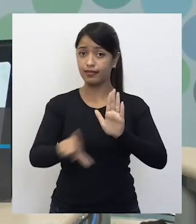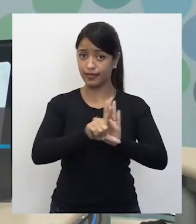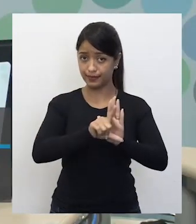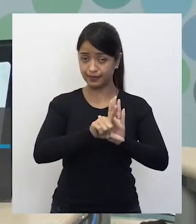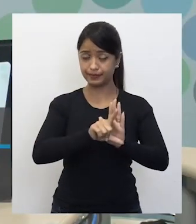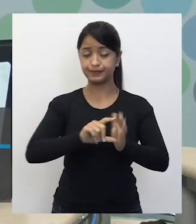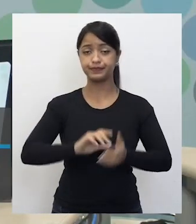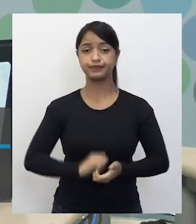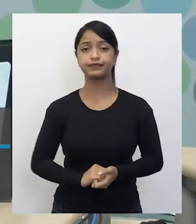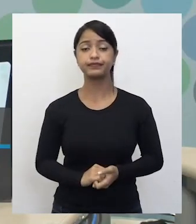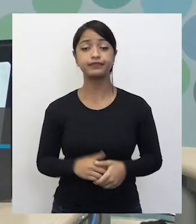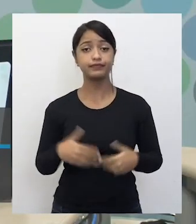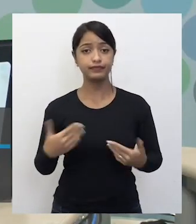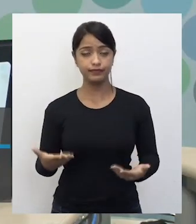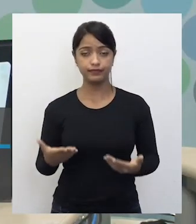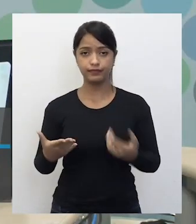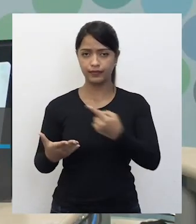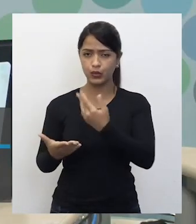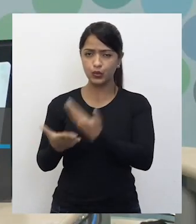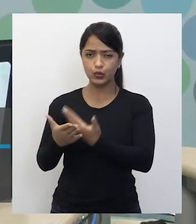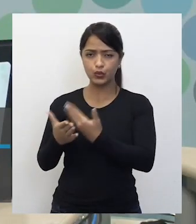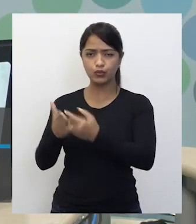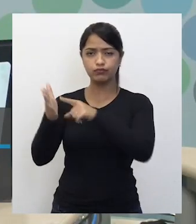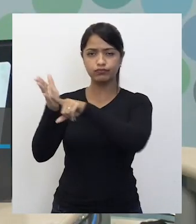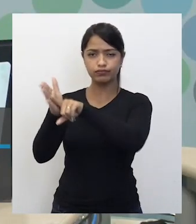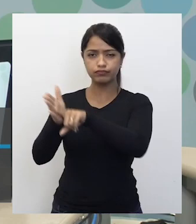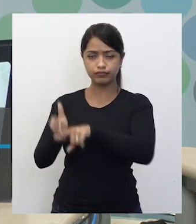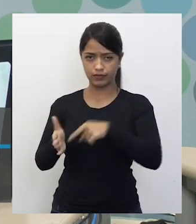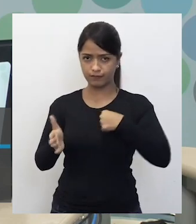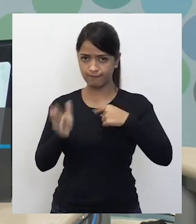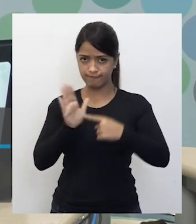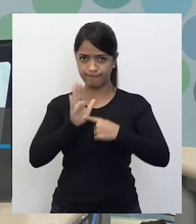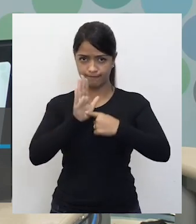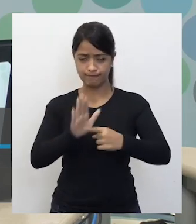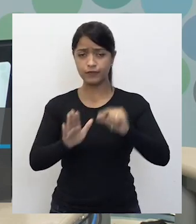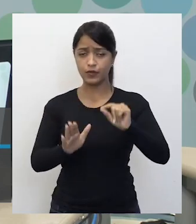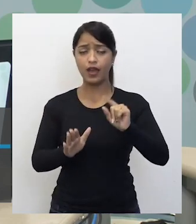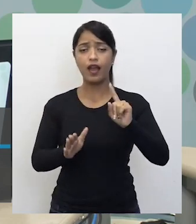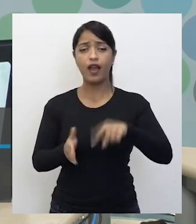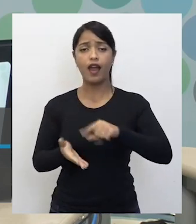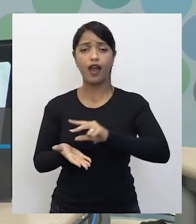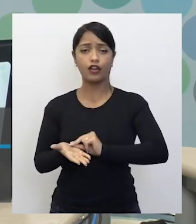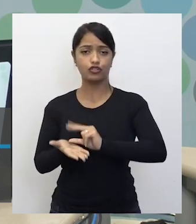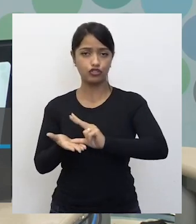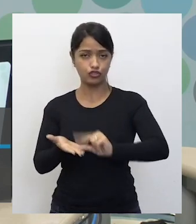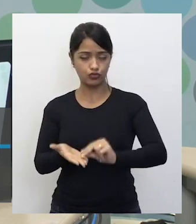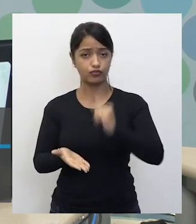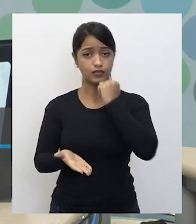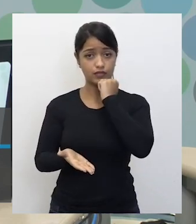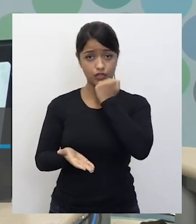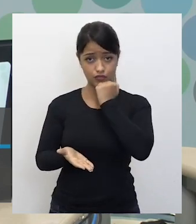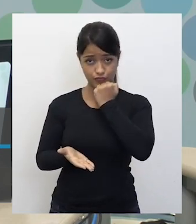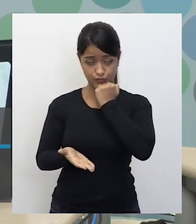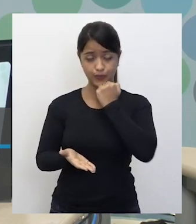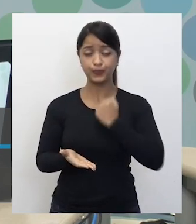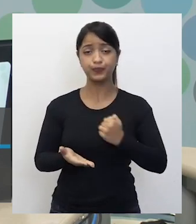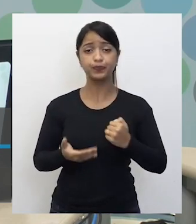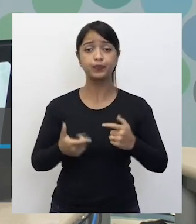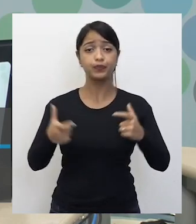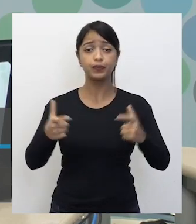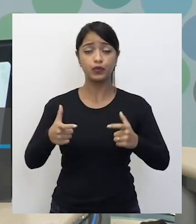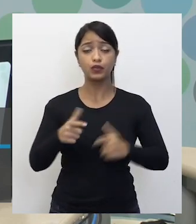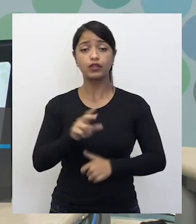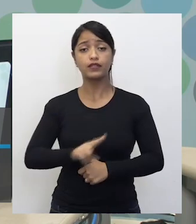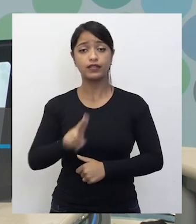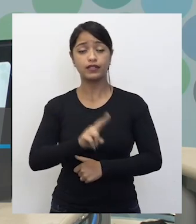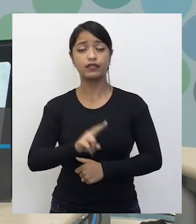Esse estudo, né, que eu vou apresentar para vocês agora, ele é um estudo, ele é um artigo científico elaborado na Universidade do